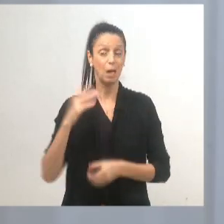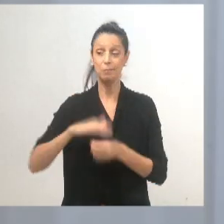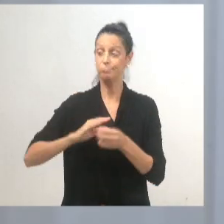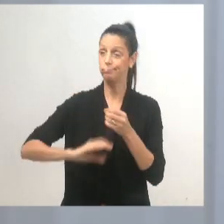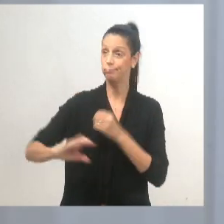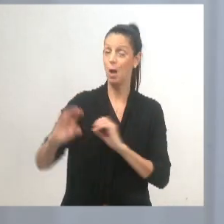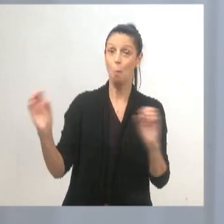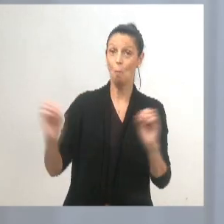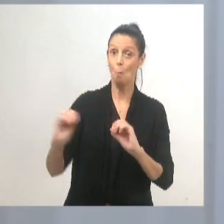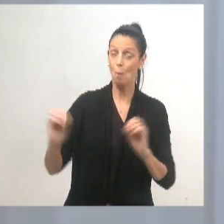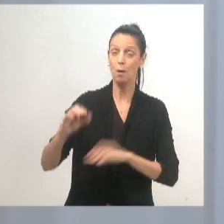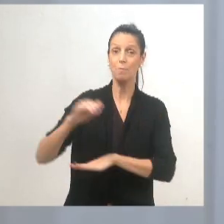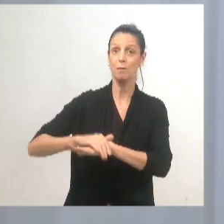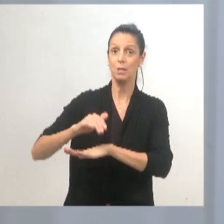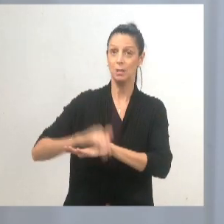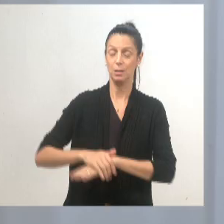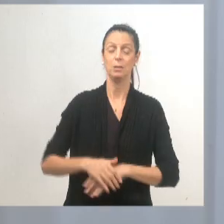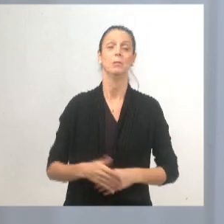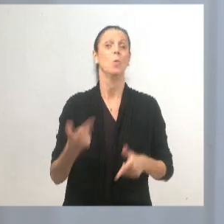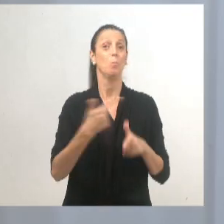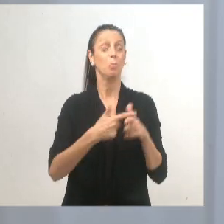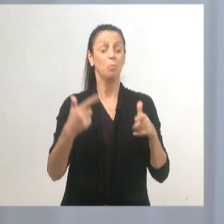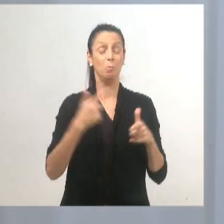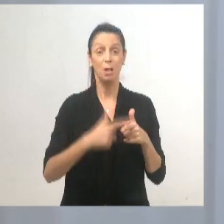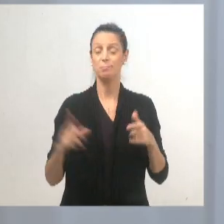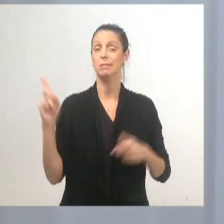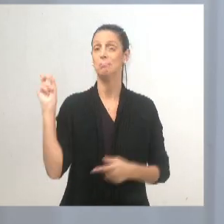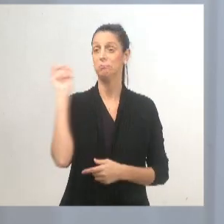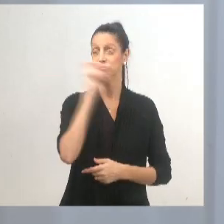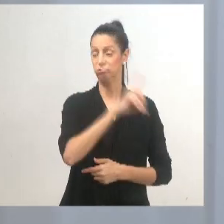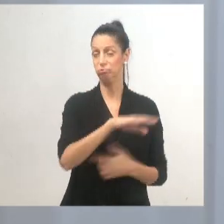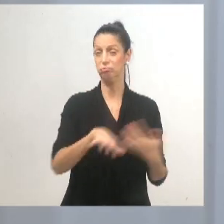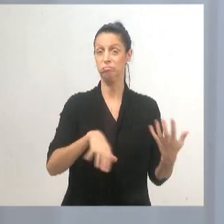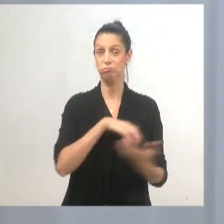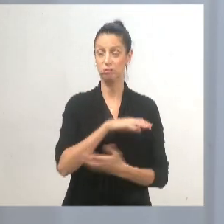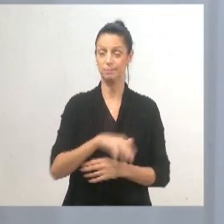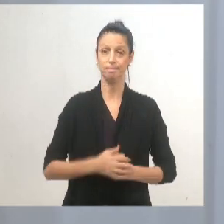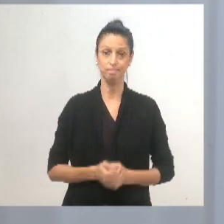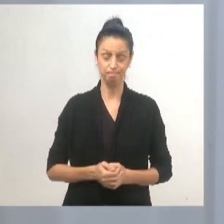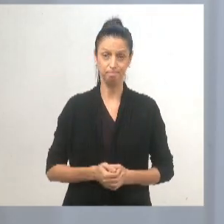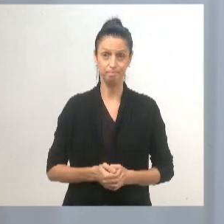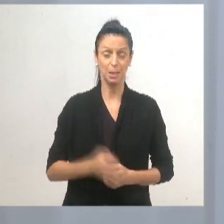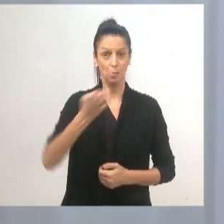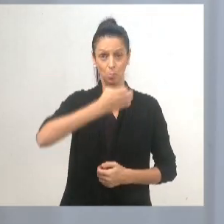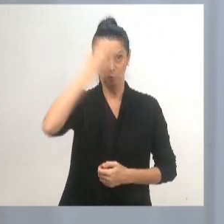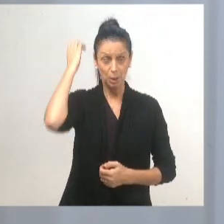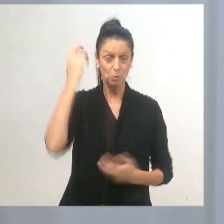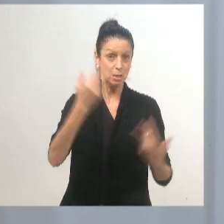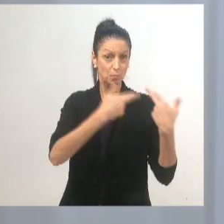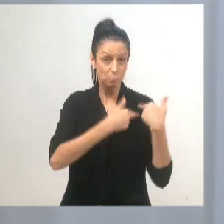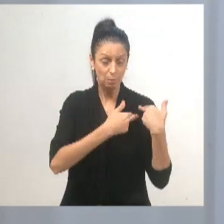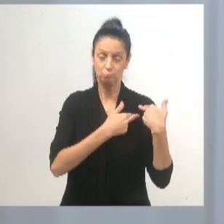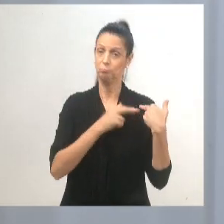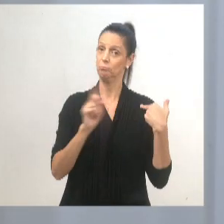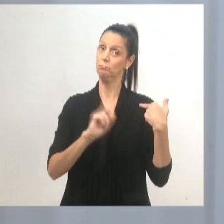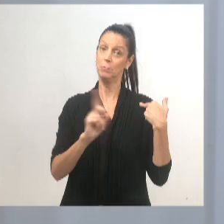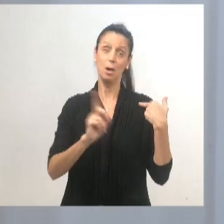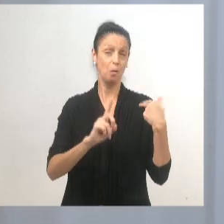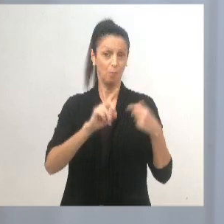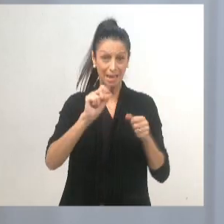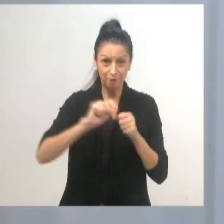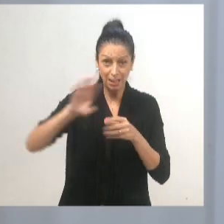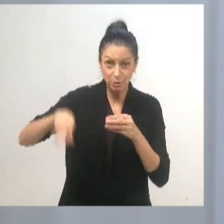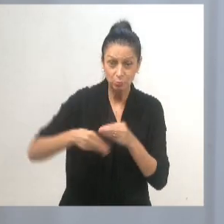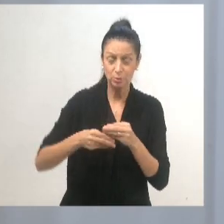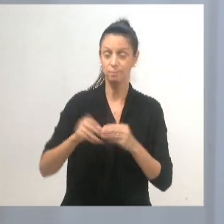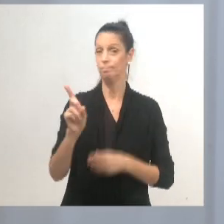uma concessão em estado crítico. Ainda assim, mesmo sem ser responsável pela formulação desse aditivo,